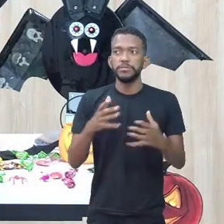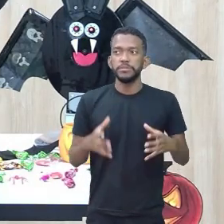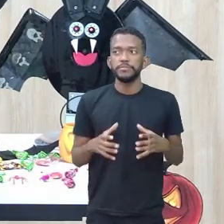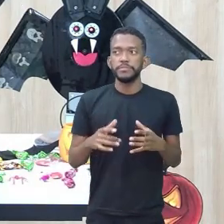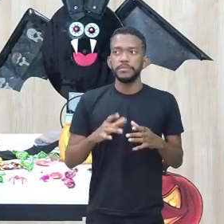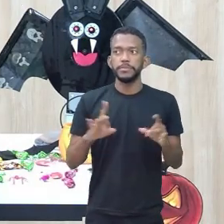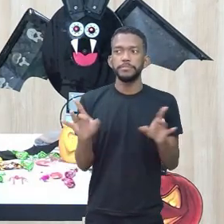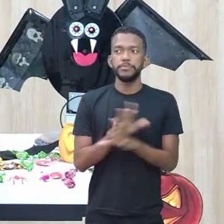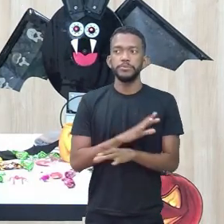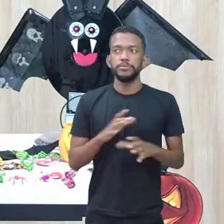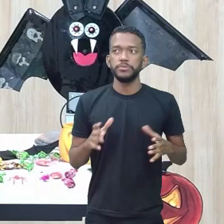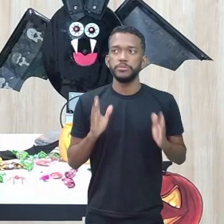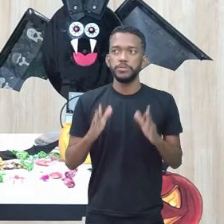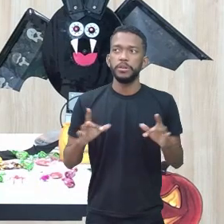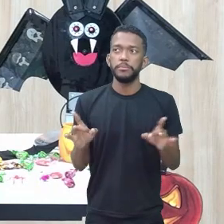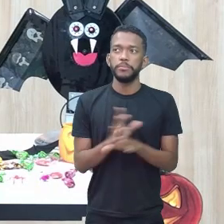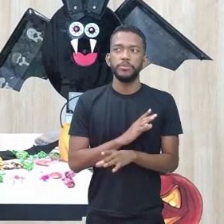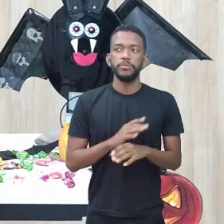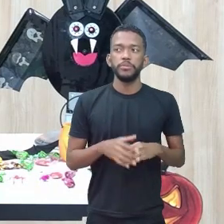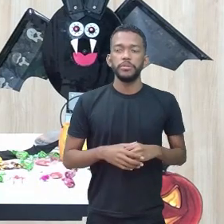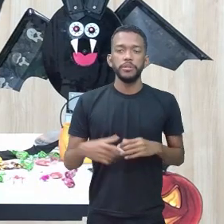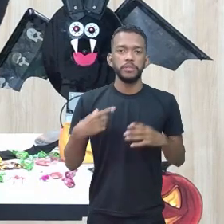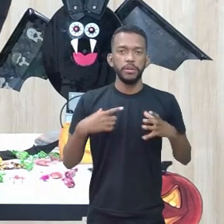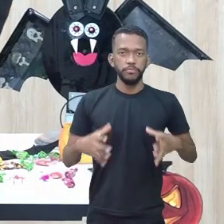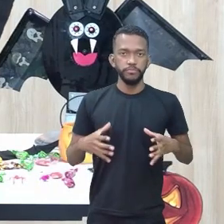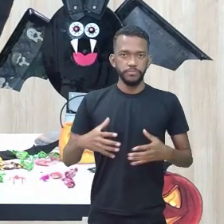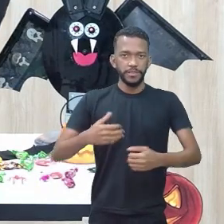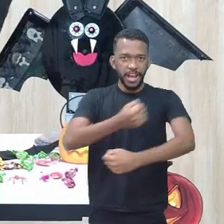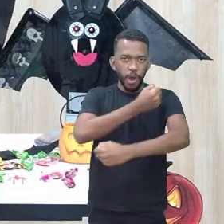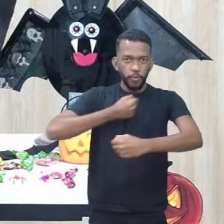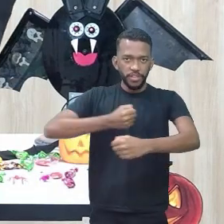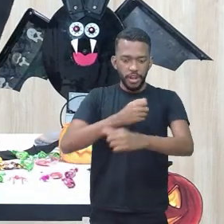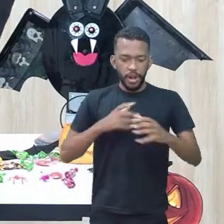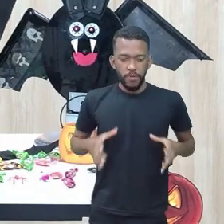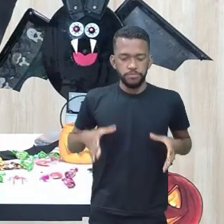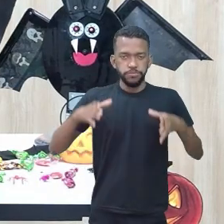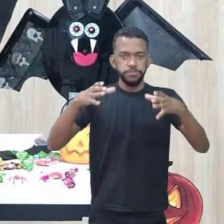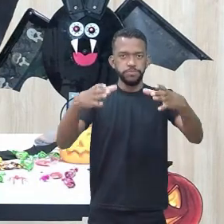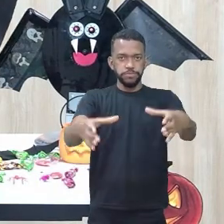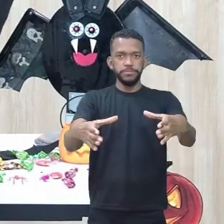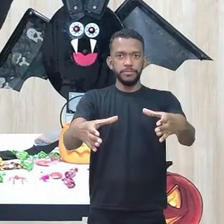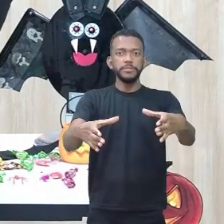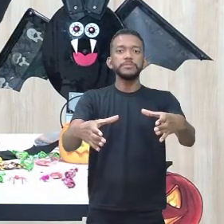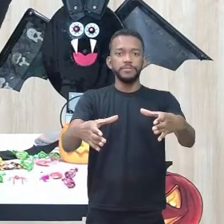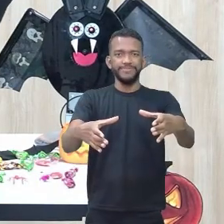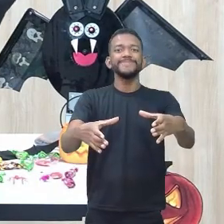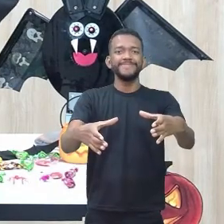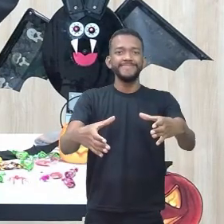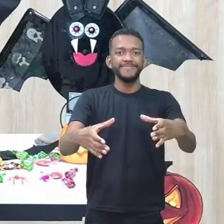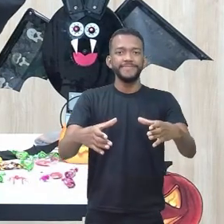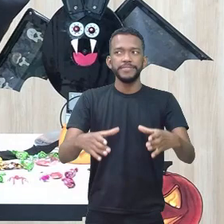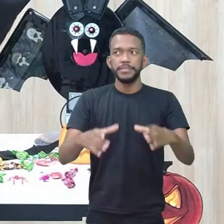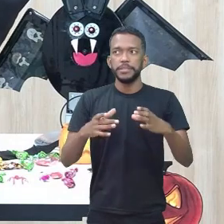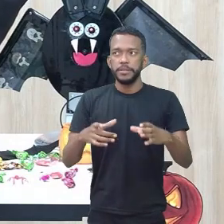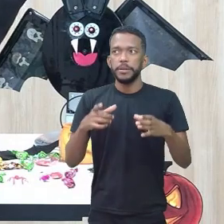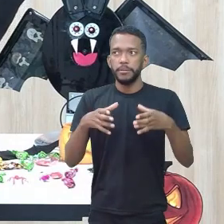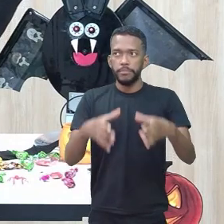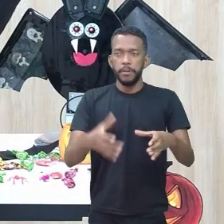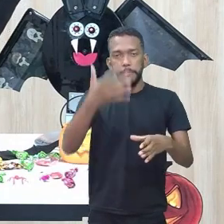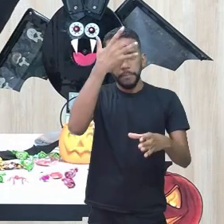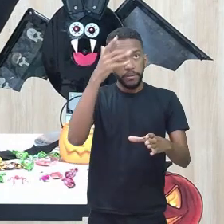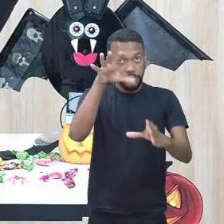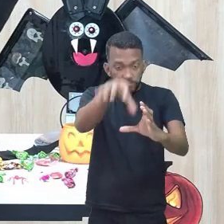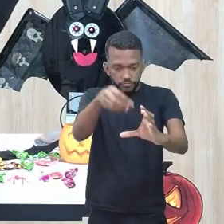já estava pronto, pegava e dava ali estendia seu pote para que a criança pudesse pegar ali, a